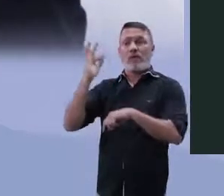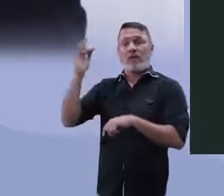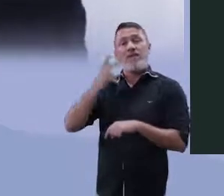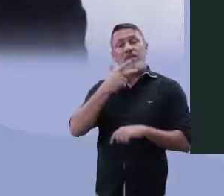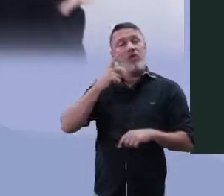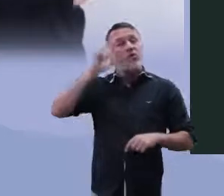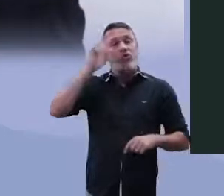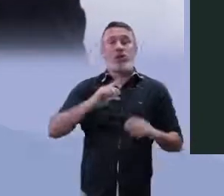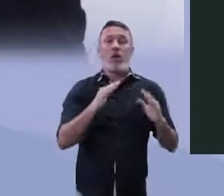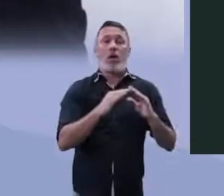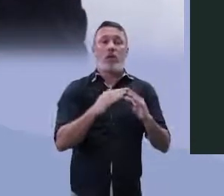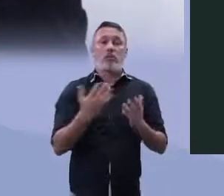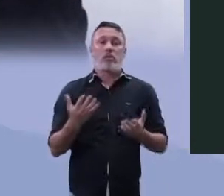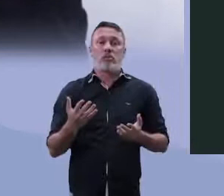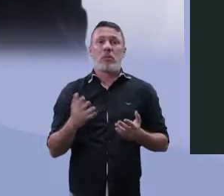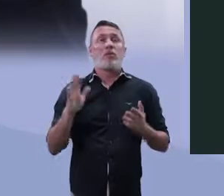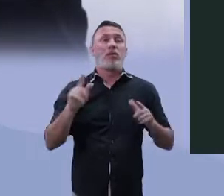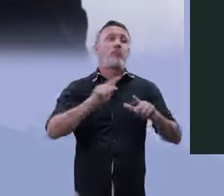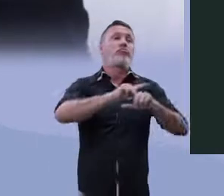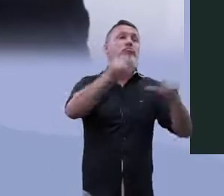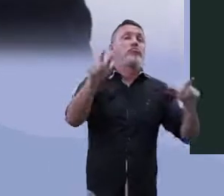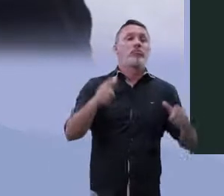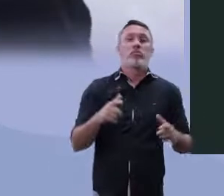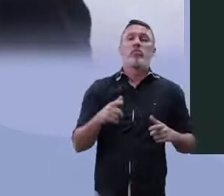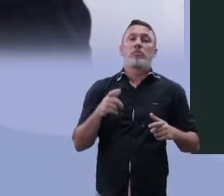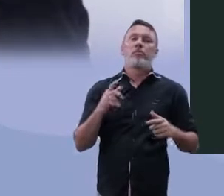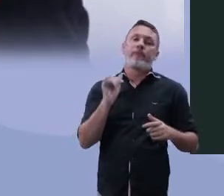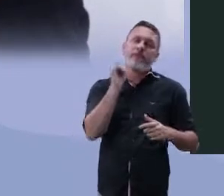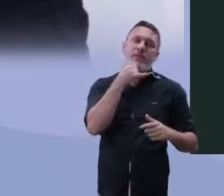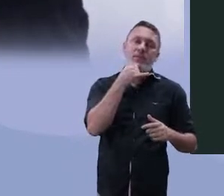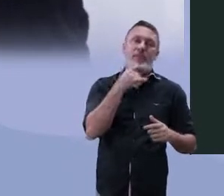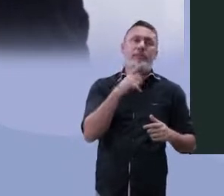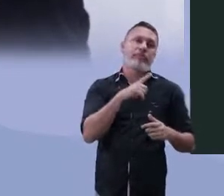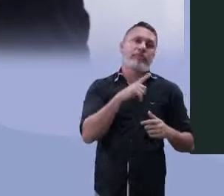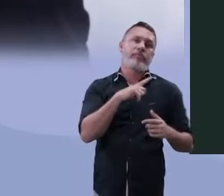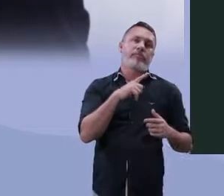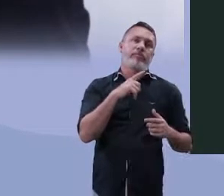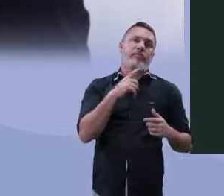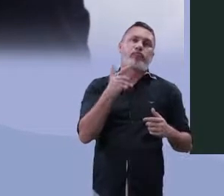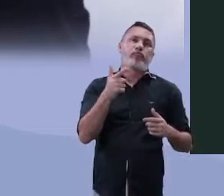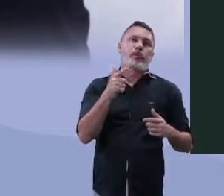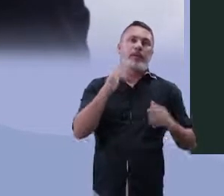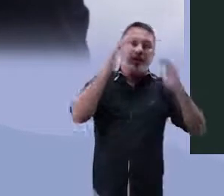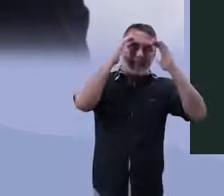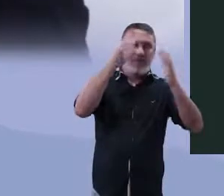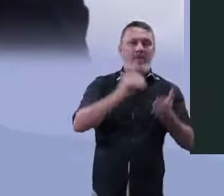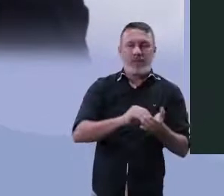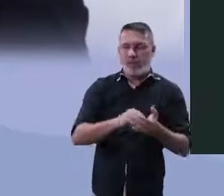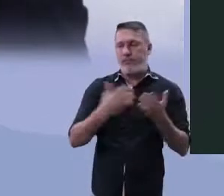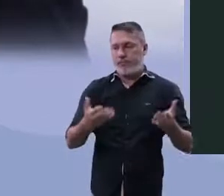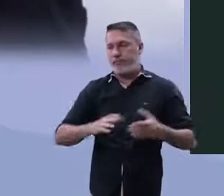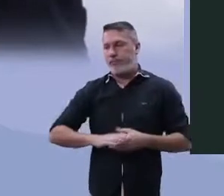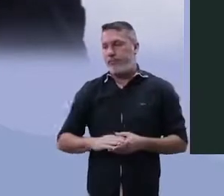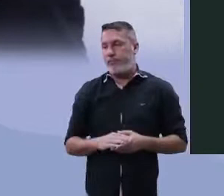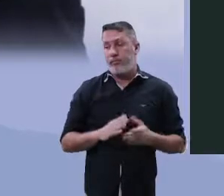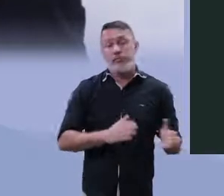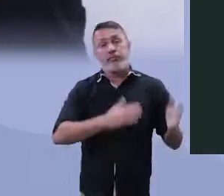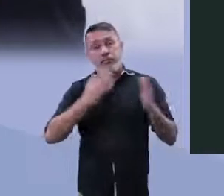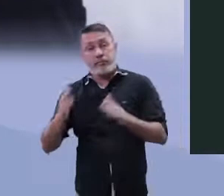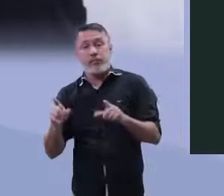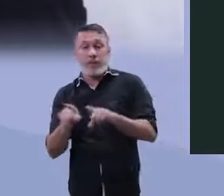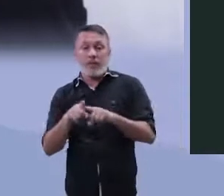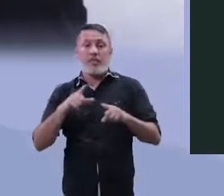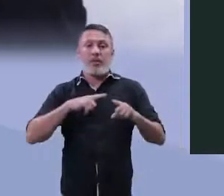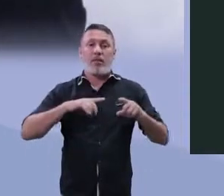direito previsto na Constituição Federal, né? Mas que, infelizmente, não tem sido, digamos, respeitado. E